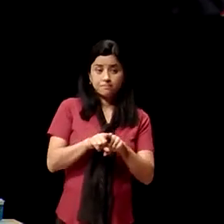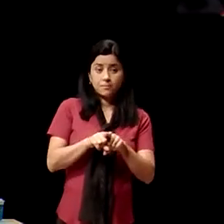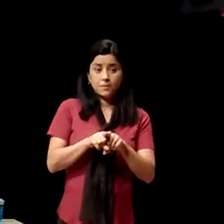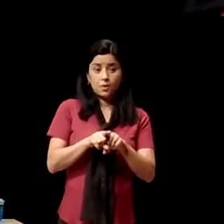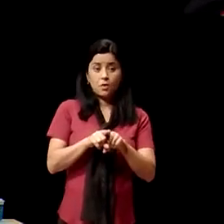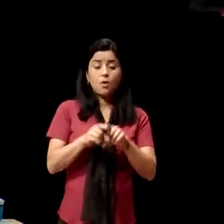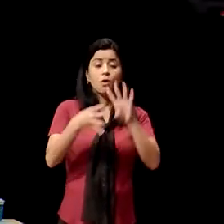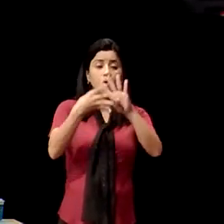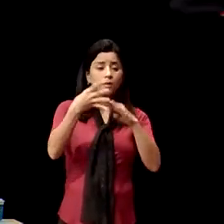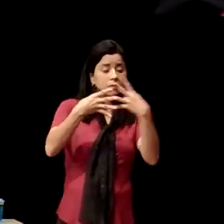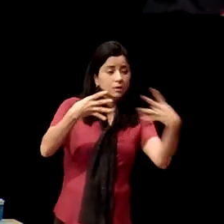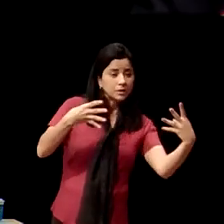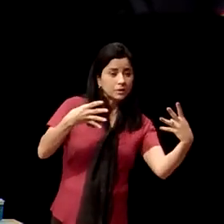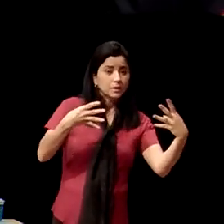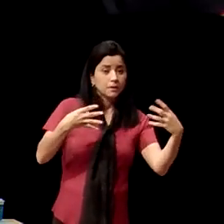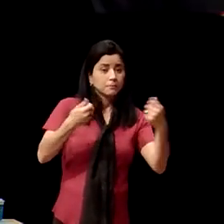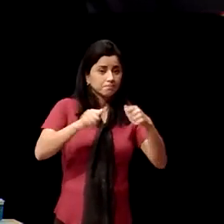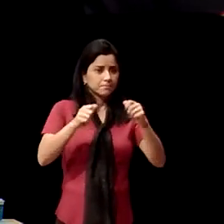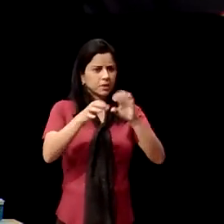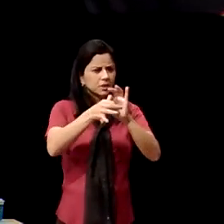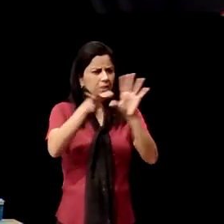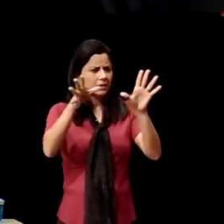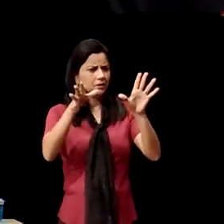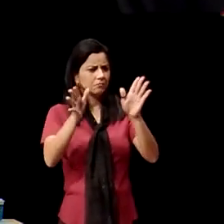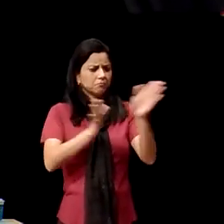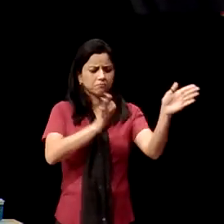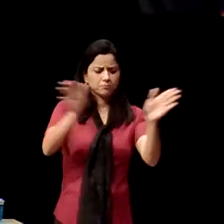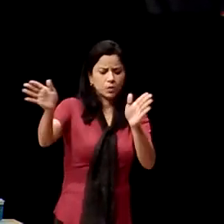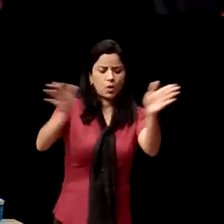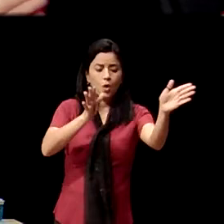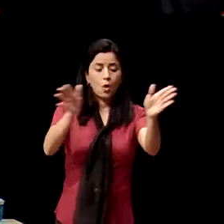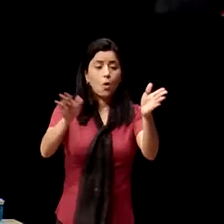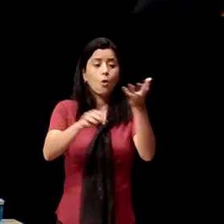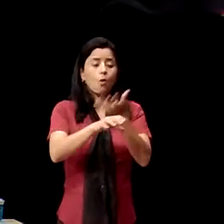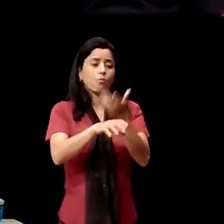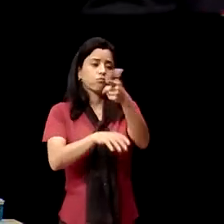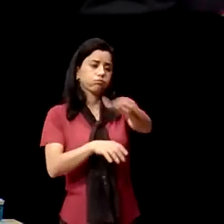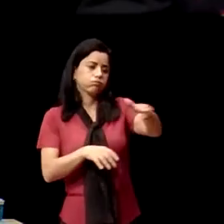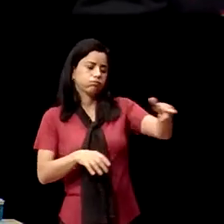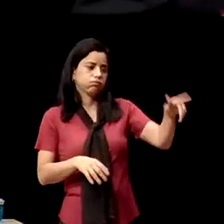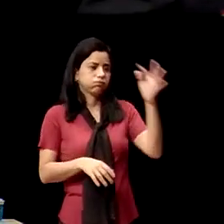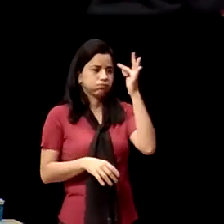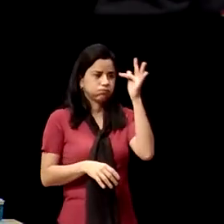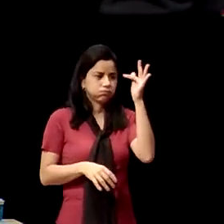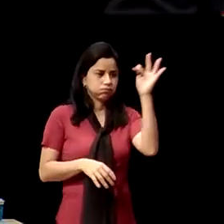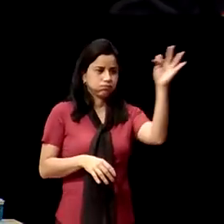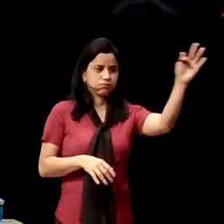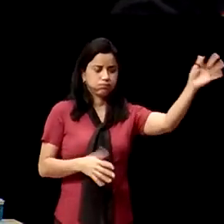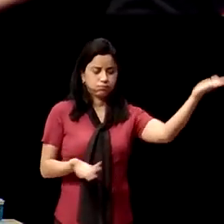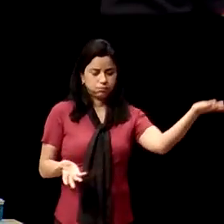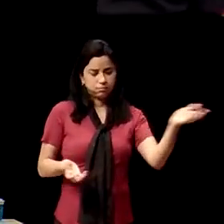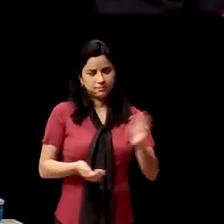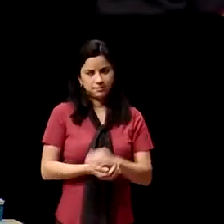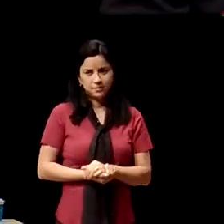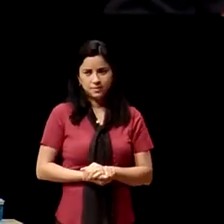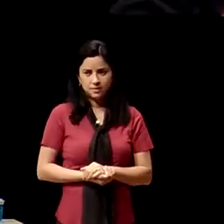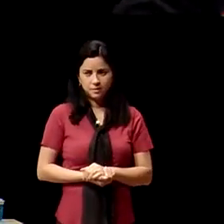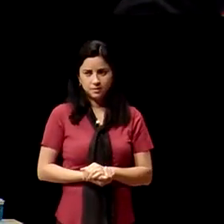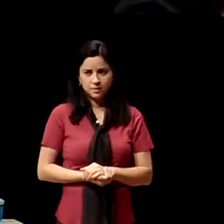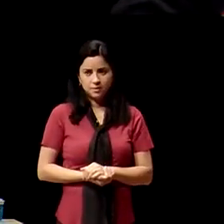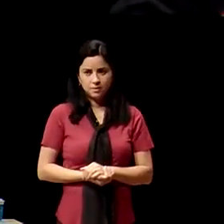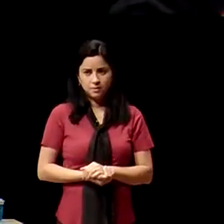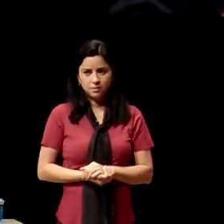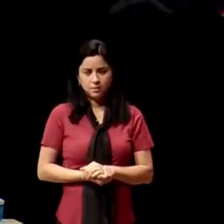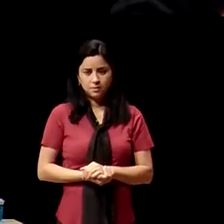currículo acadêmico deve ser aberto para outras utilizações filosóficas. So the scientific debate on the nature of